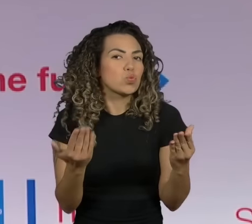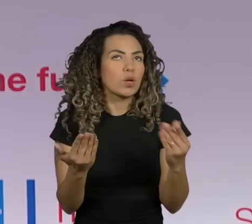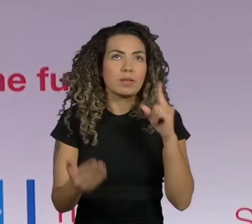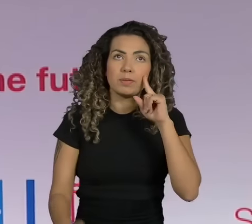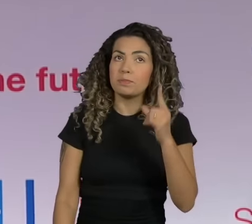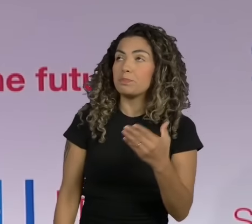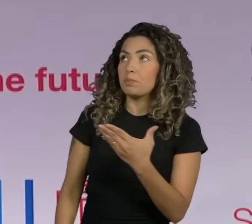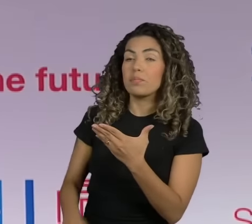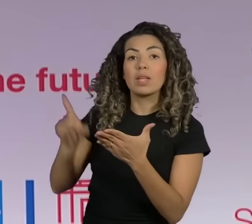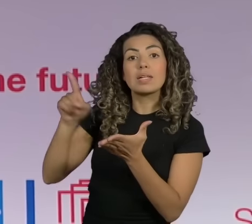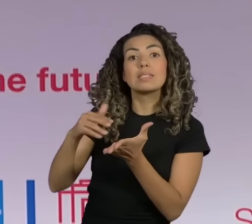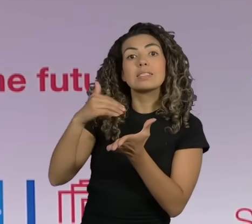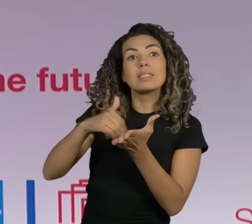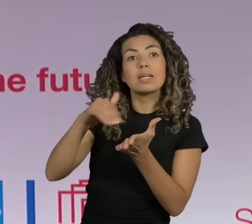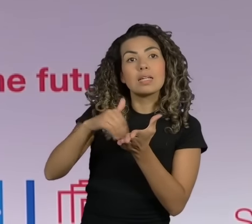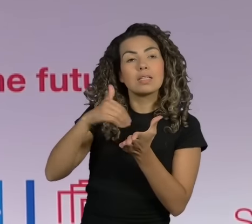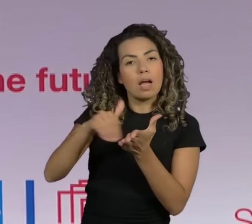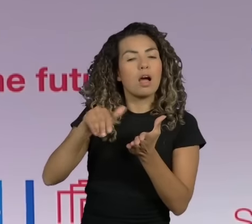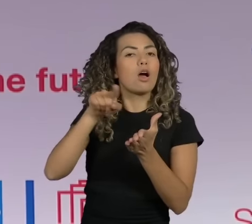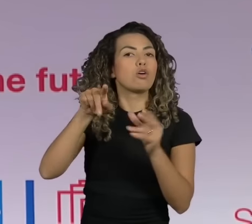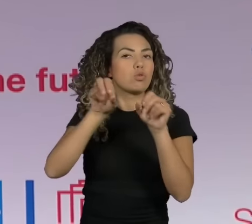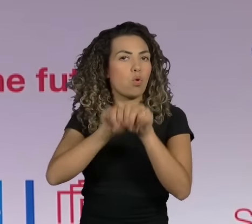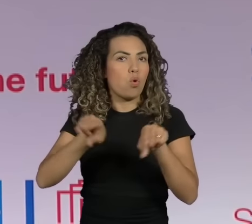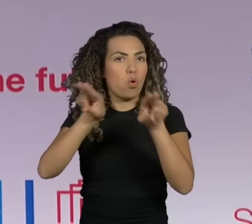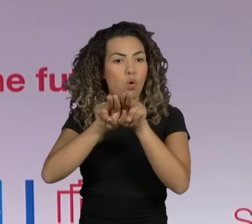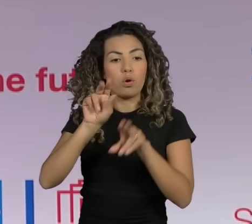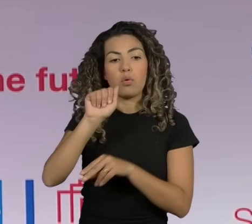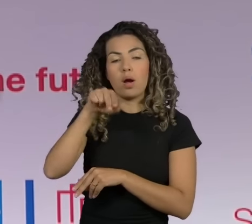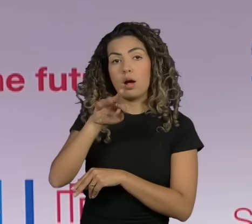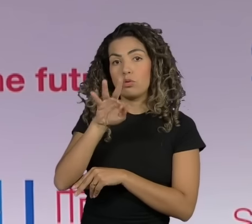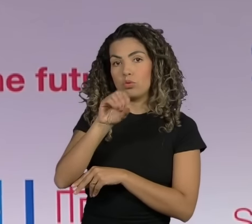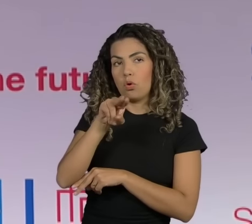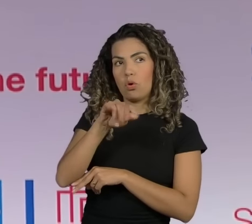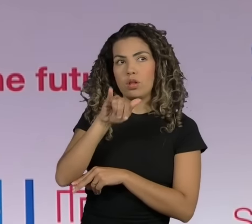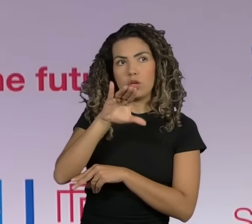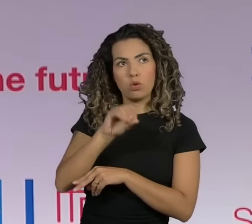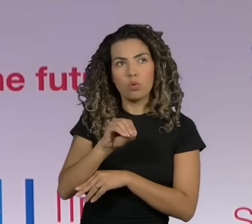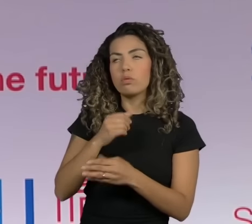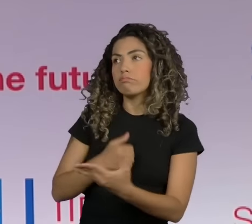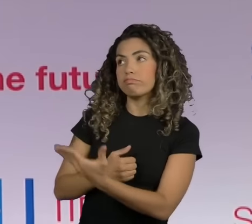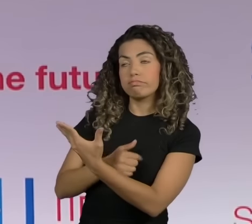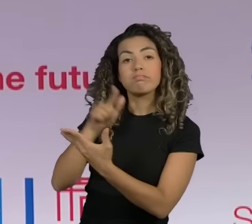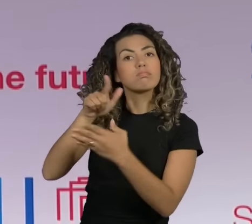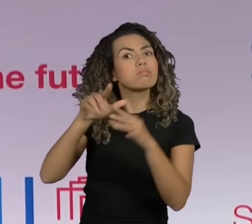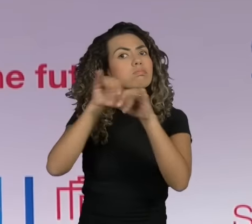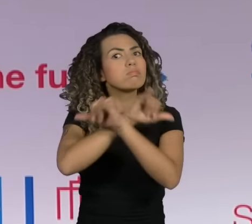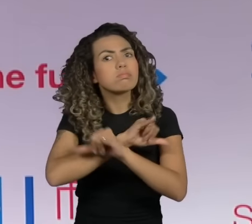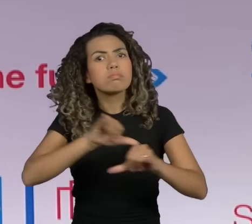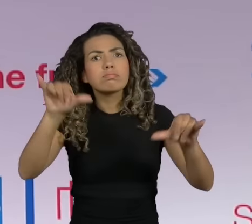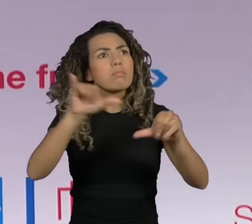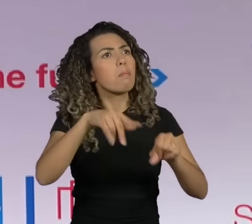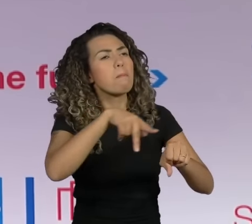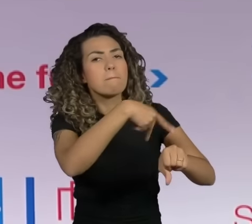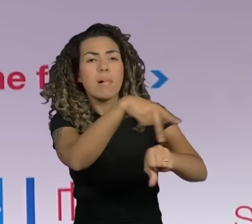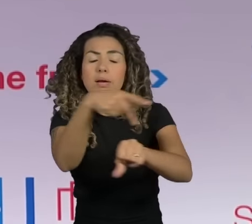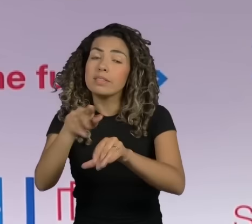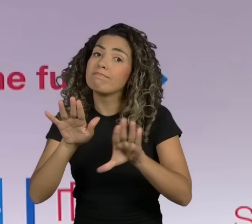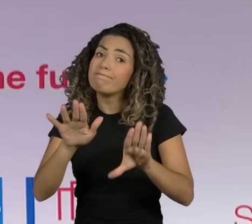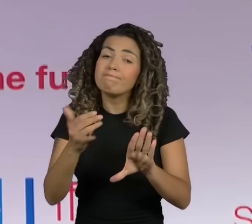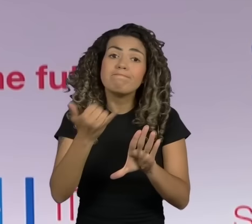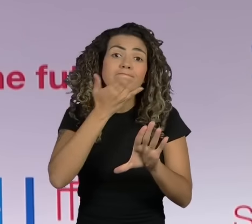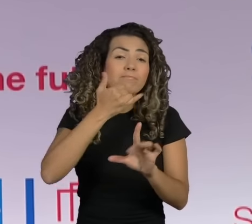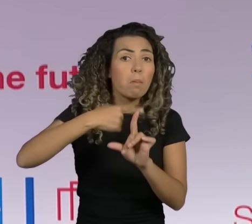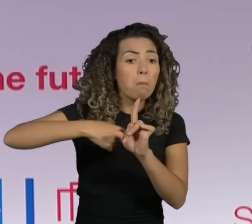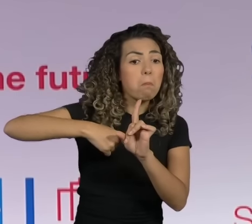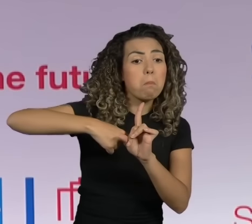O secretário-geral das Nações Unidas, Antônio Guterres, alerta a comunidade internacional que o aumento da temperatura média